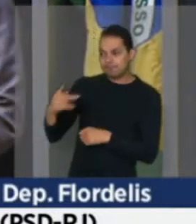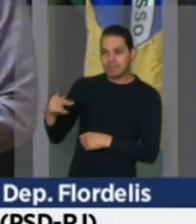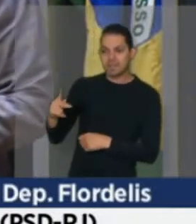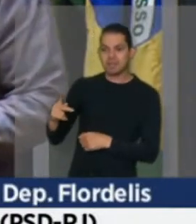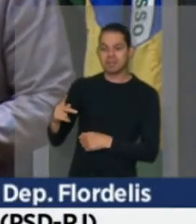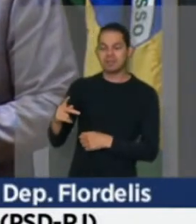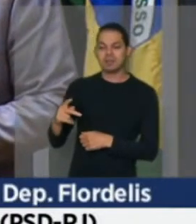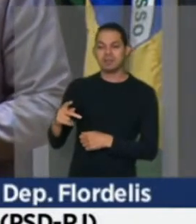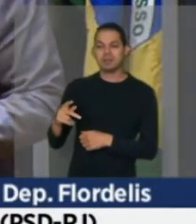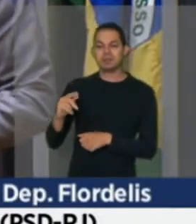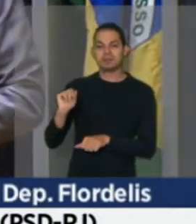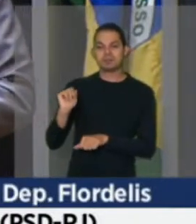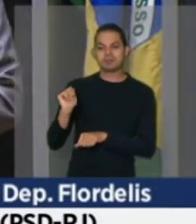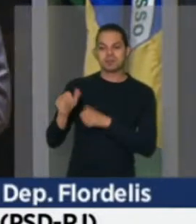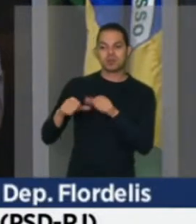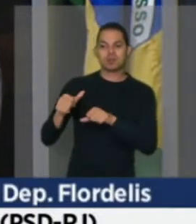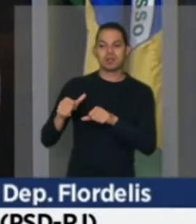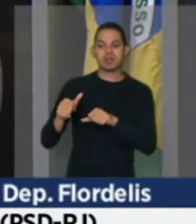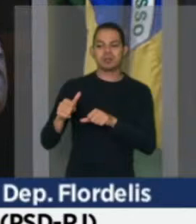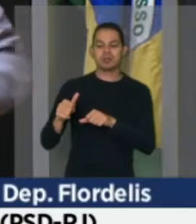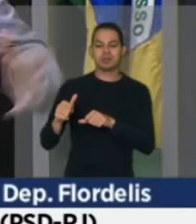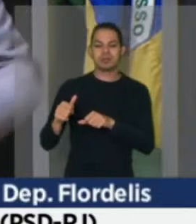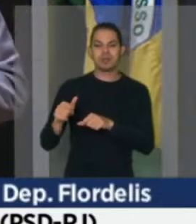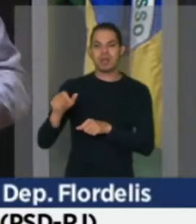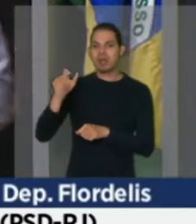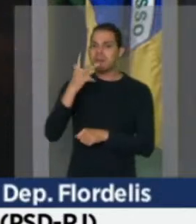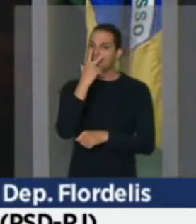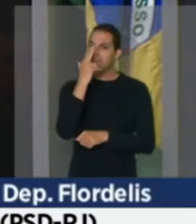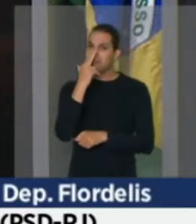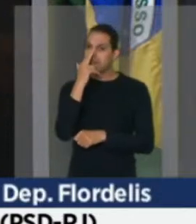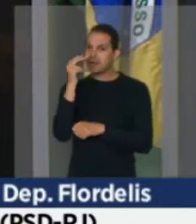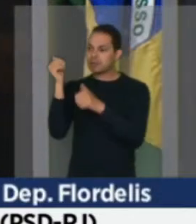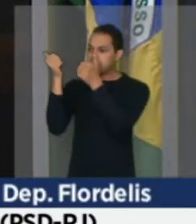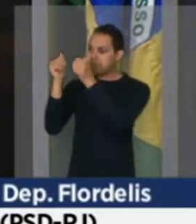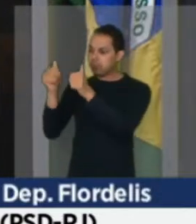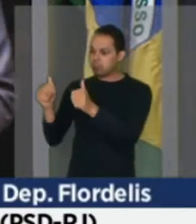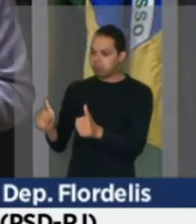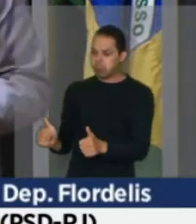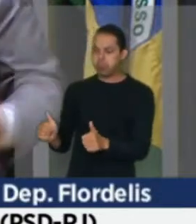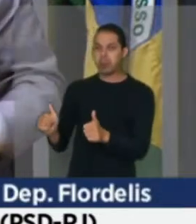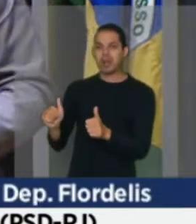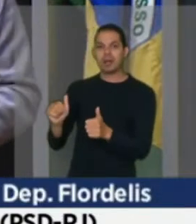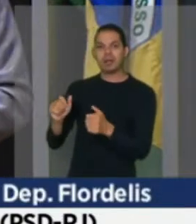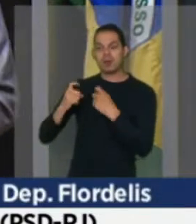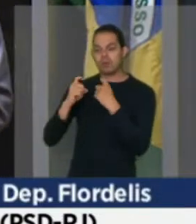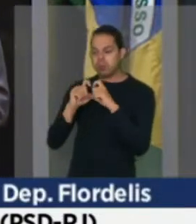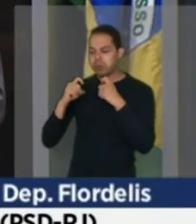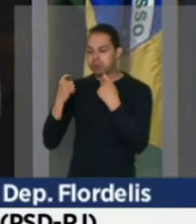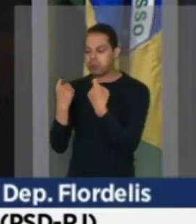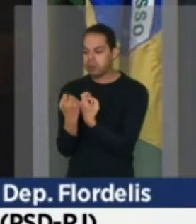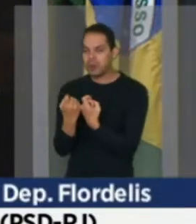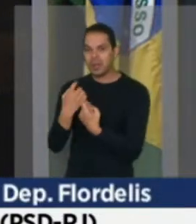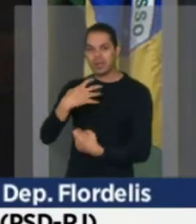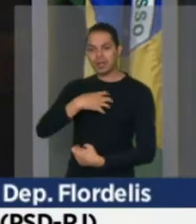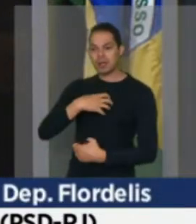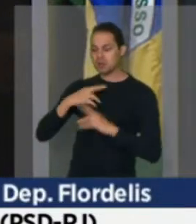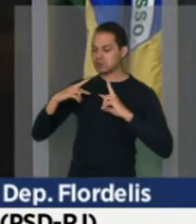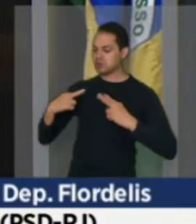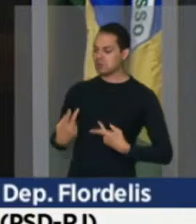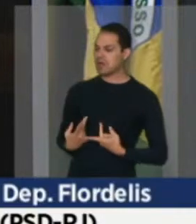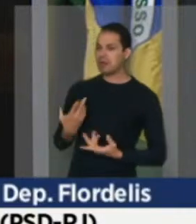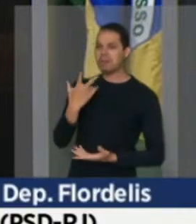Foi transformada apenas em um objeto hipersexualizado, destituída da condição humana.